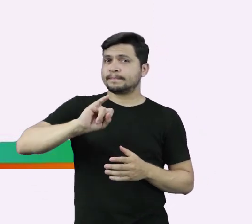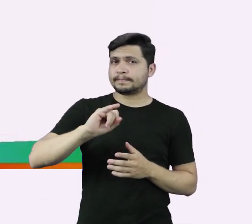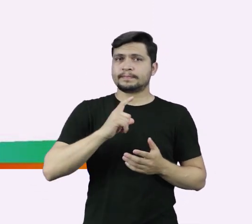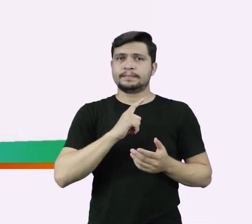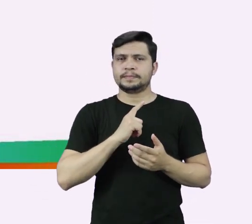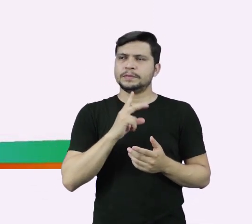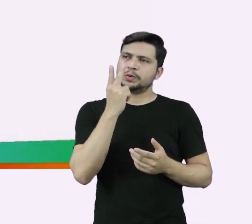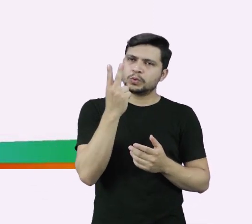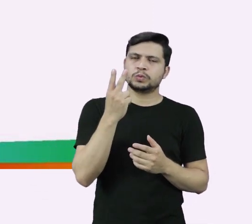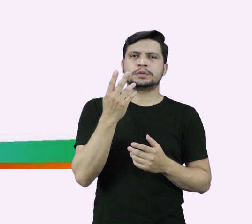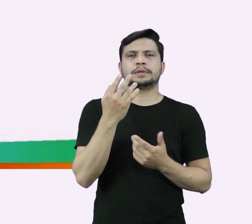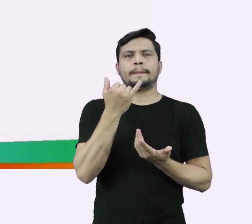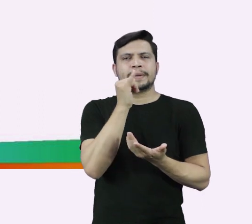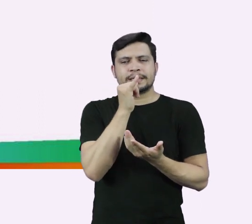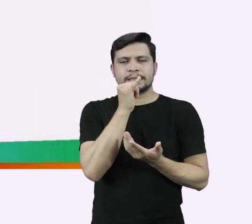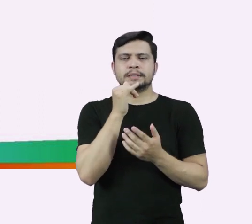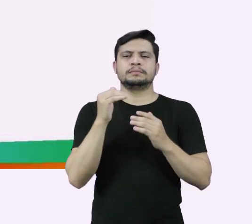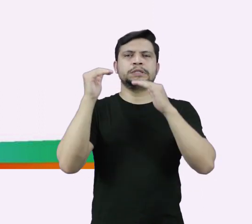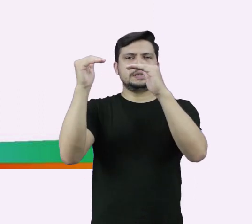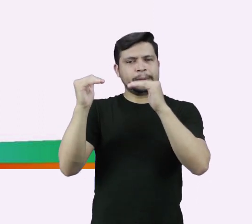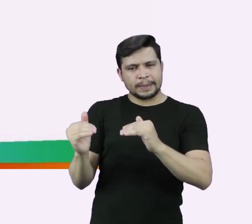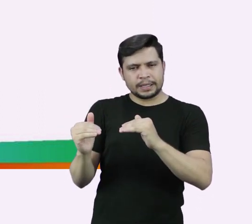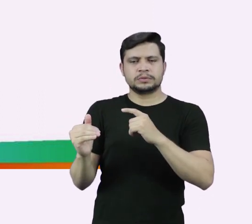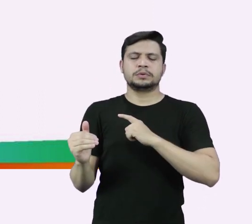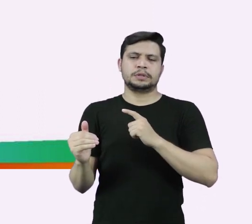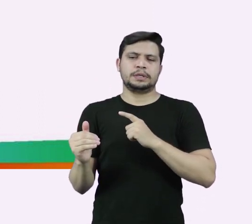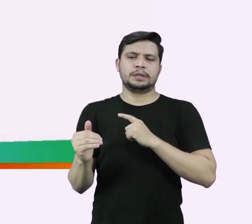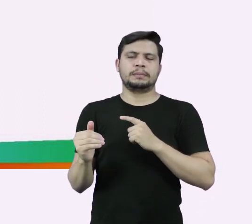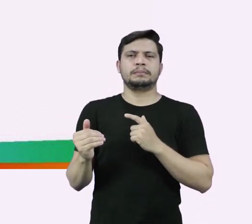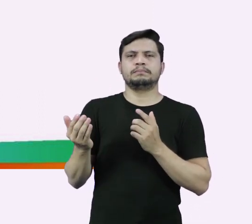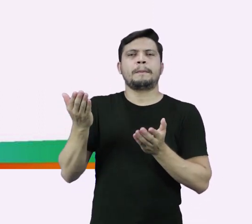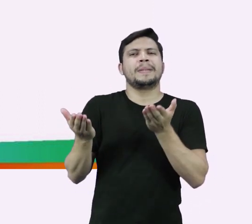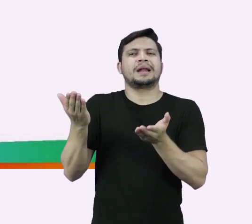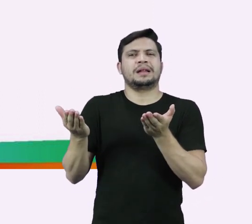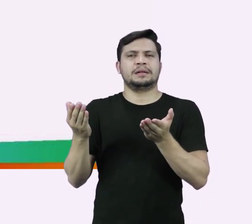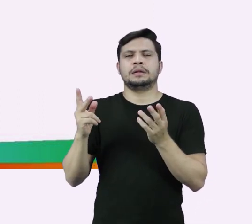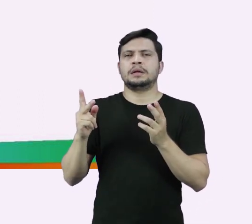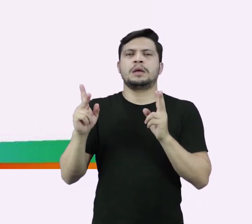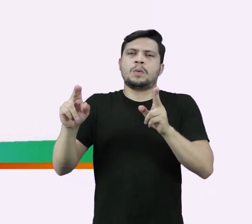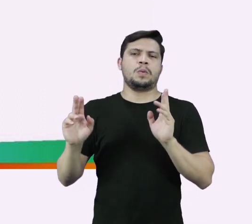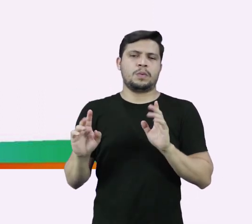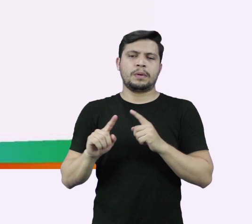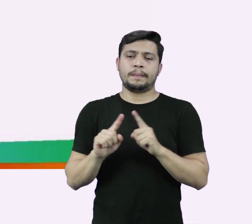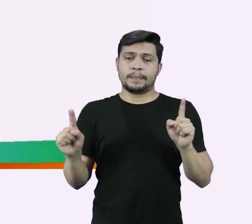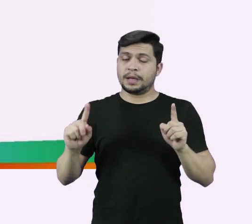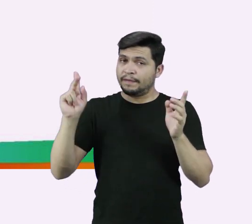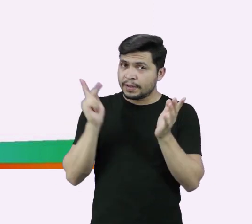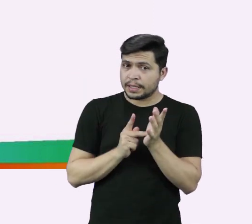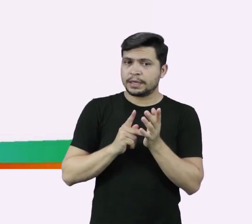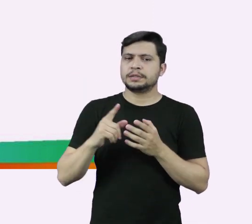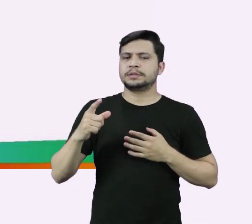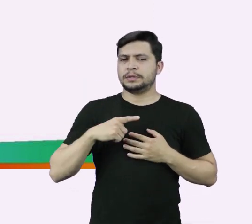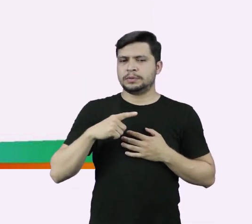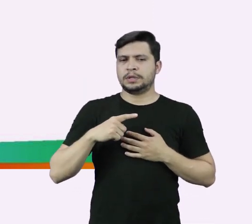exemplo, duas baterias em cima e embaixo, eu teria o equivalente a uma bateria em paralelo. Então, na verdade, eu tenho